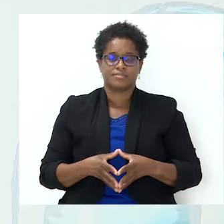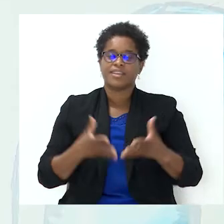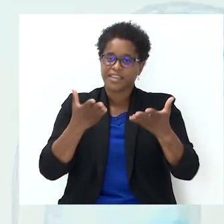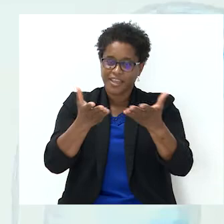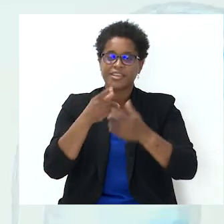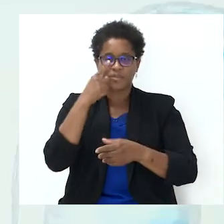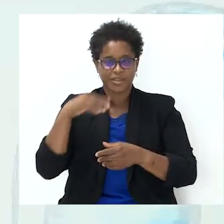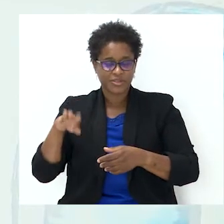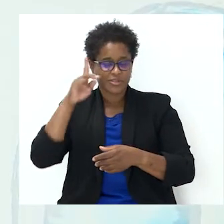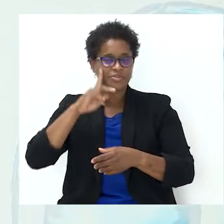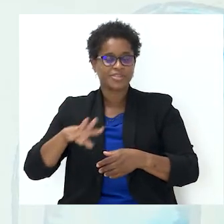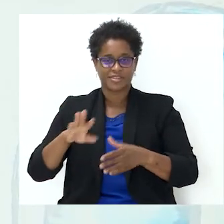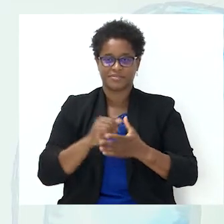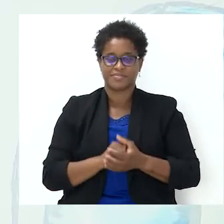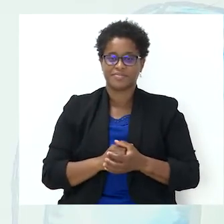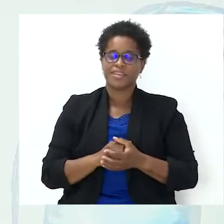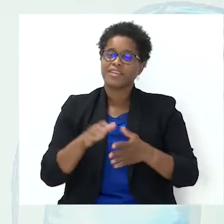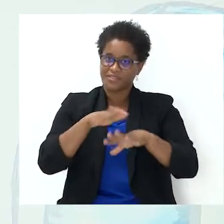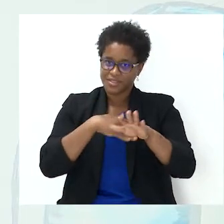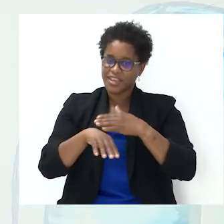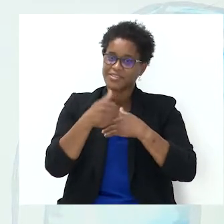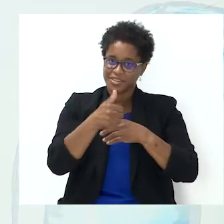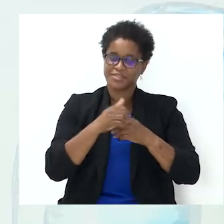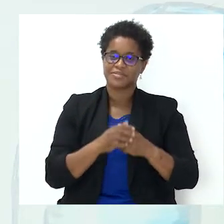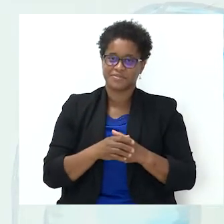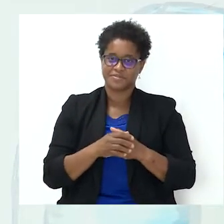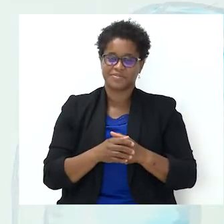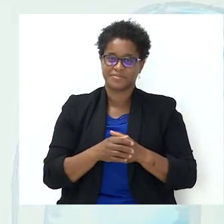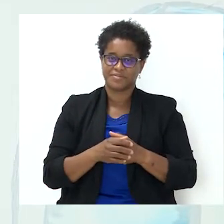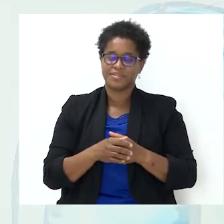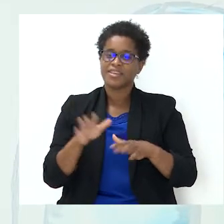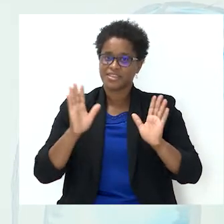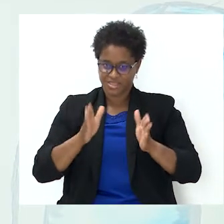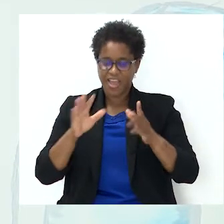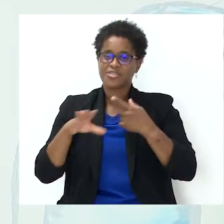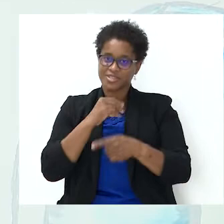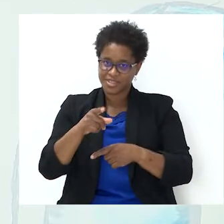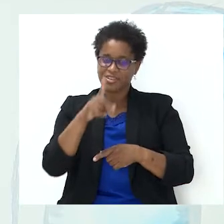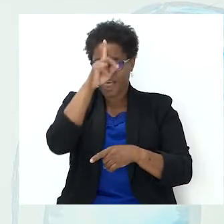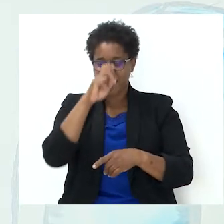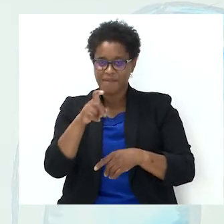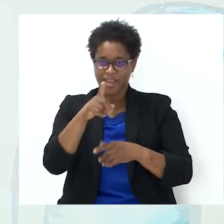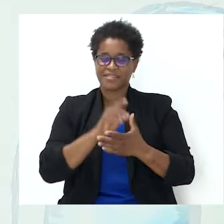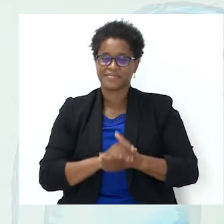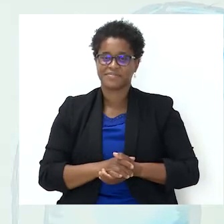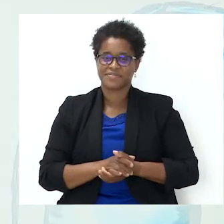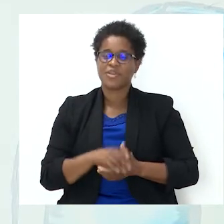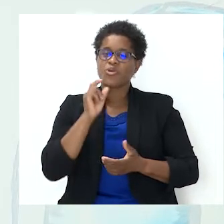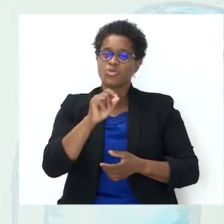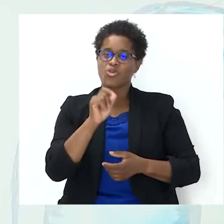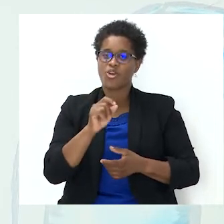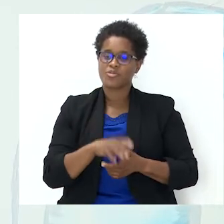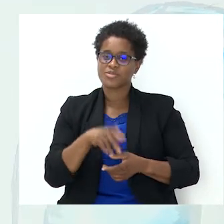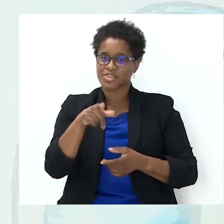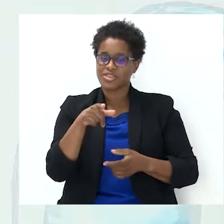E aí, meninos e meninas, acertaram? Já conseguiram lembrar os nomes